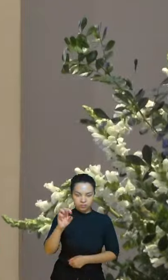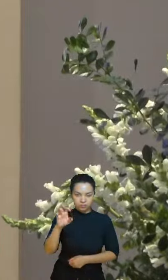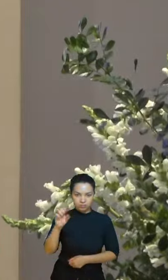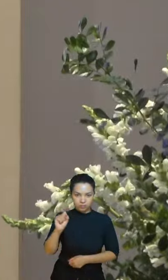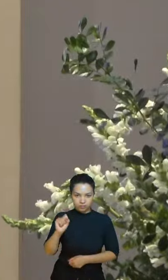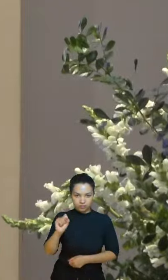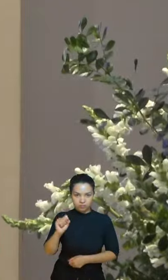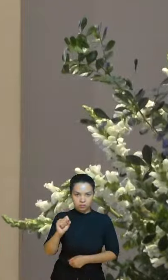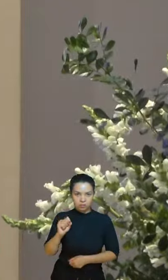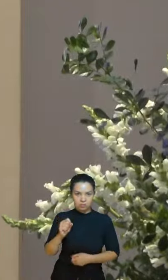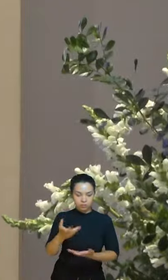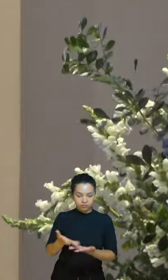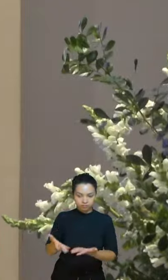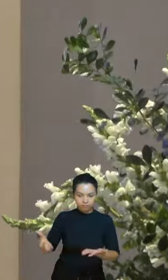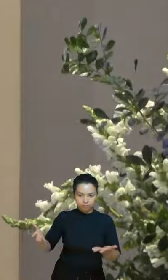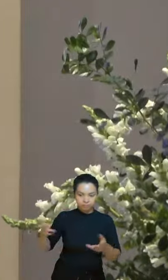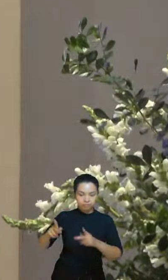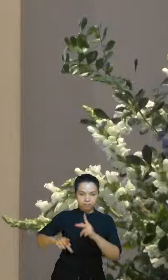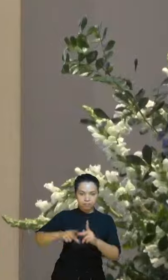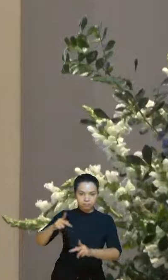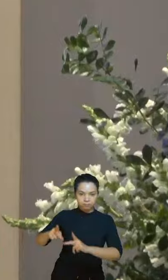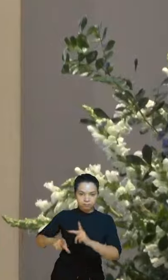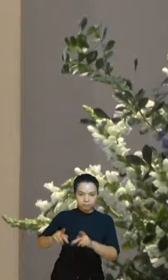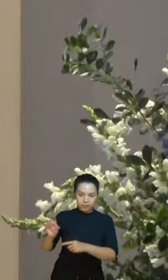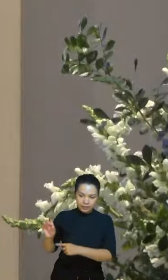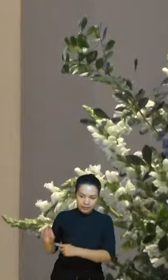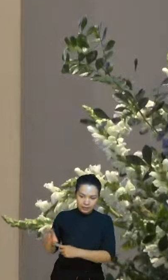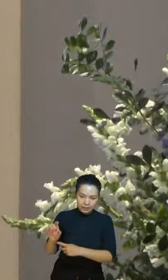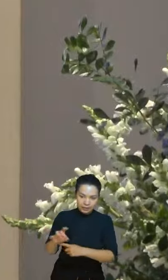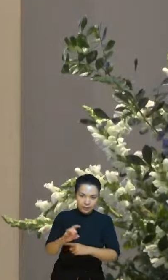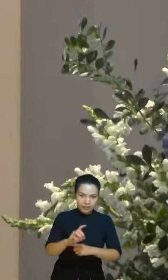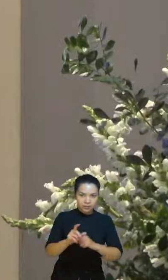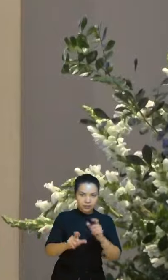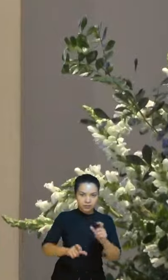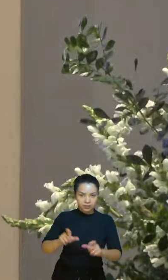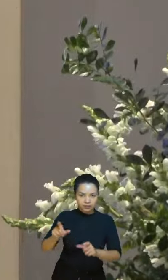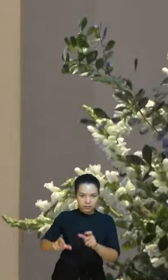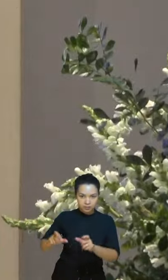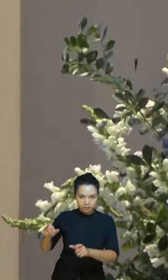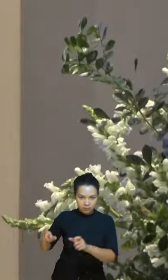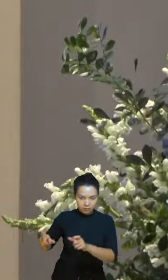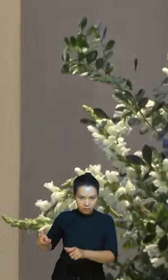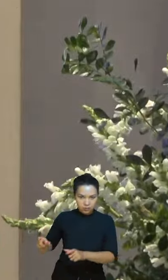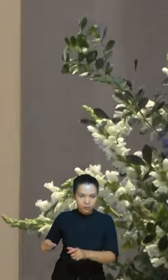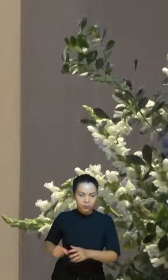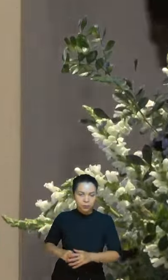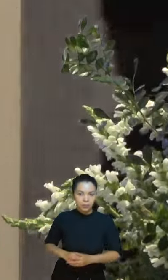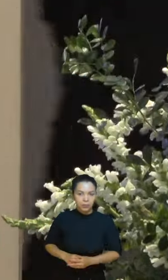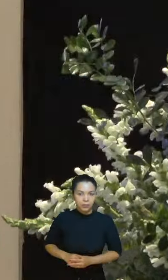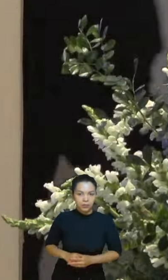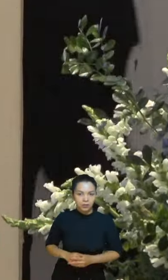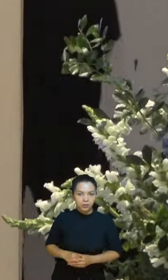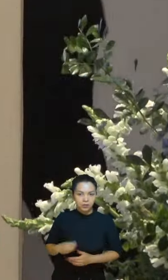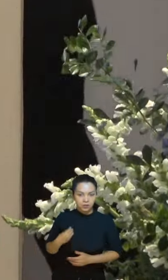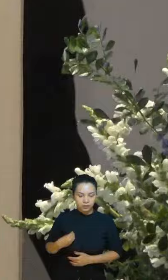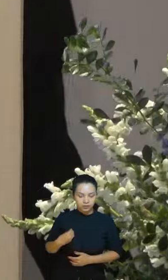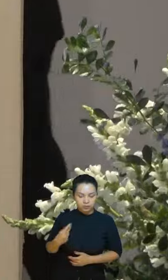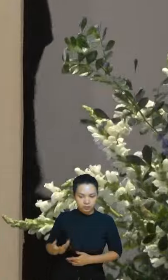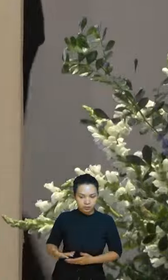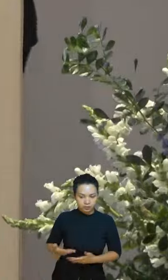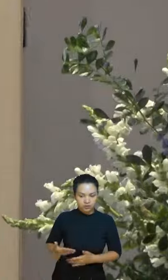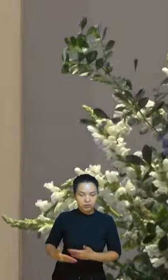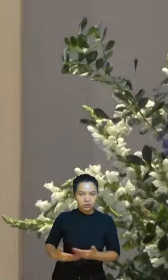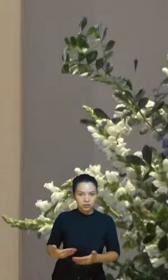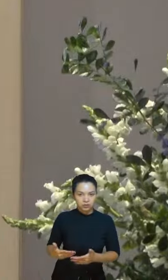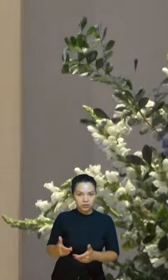as pessoas para cada pessoa na fugacidade da sua vida mas na grandeza